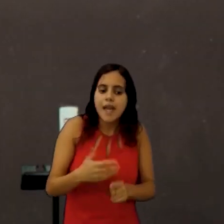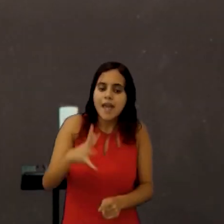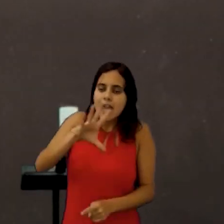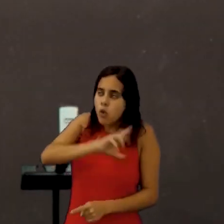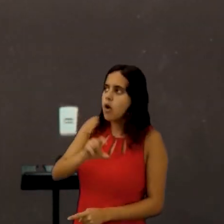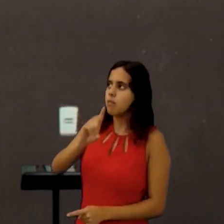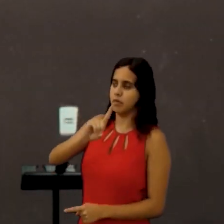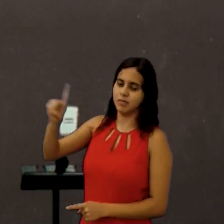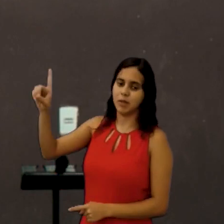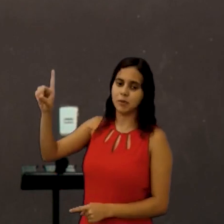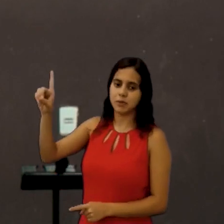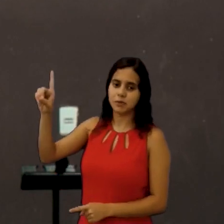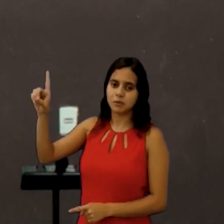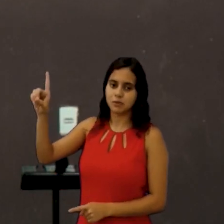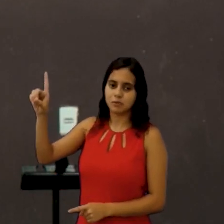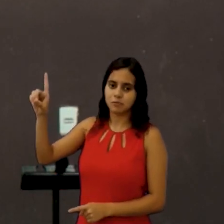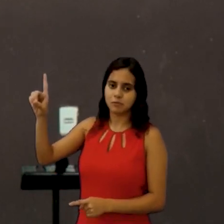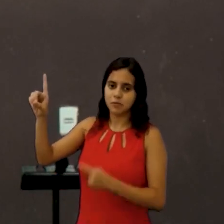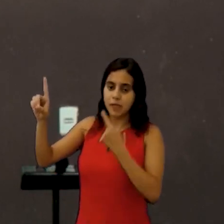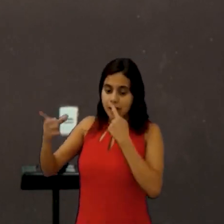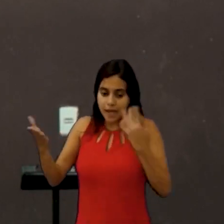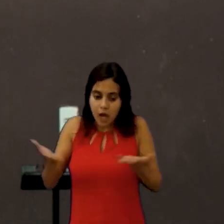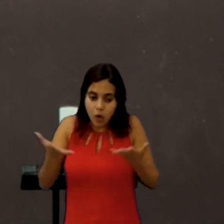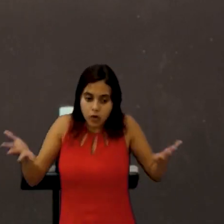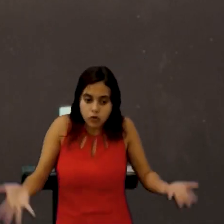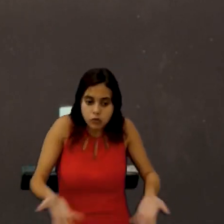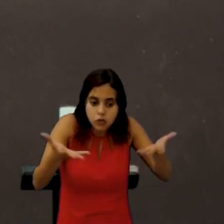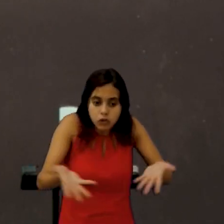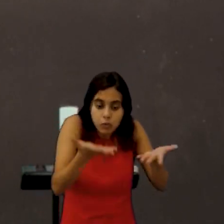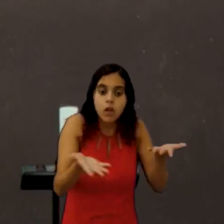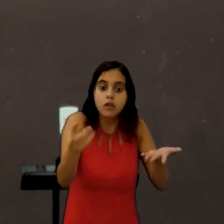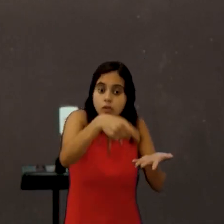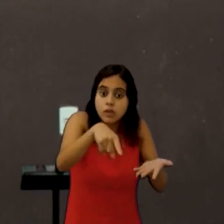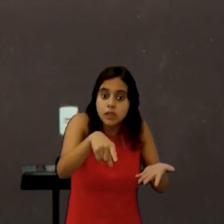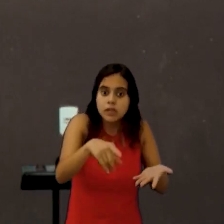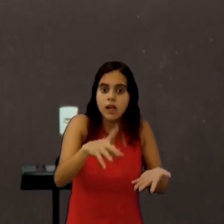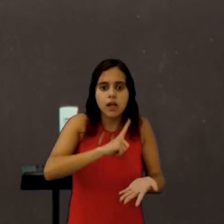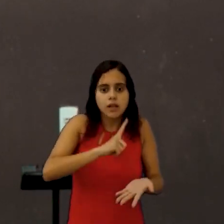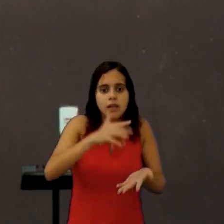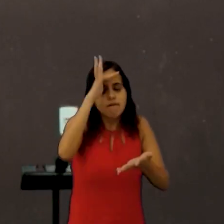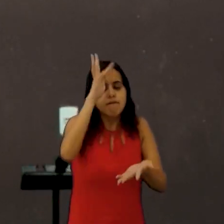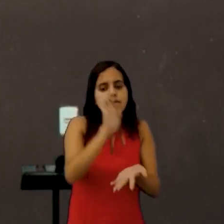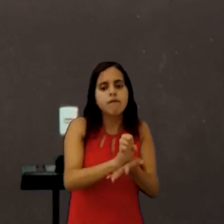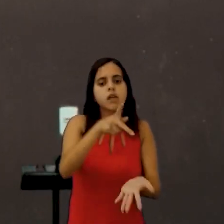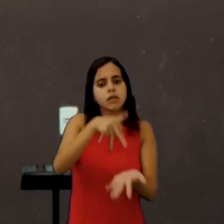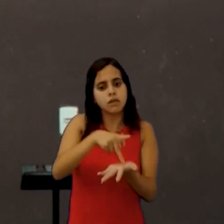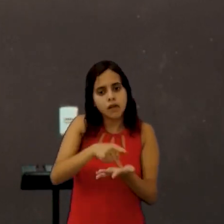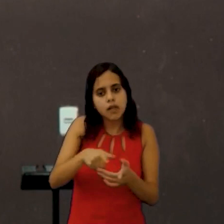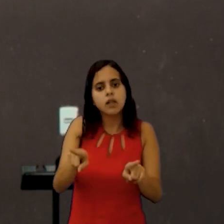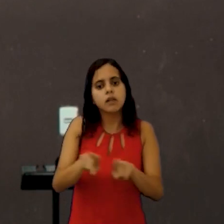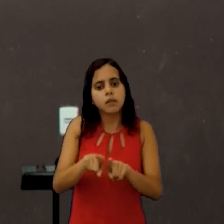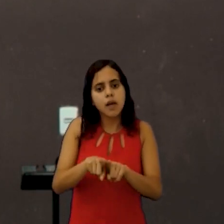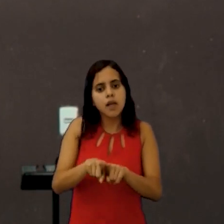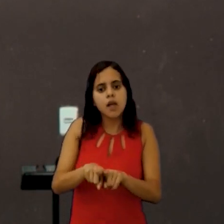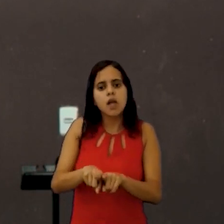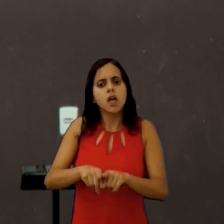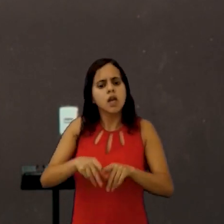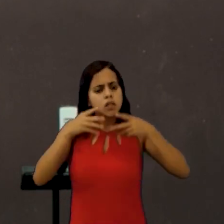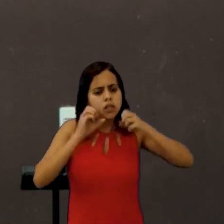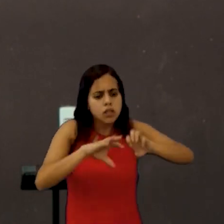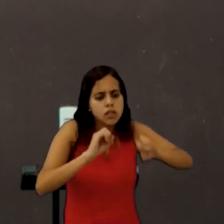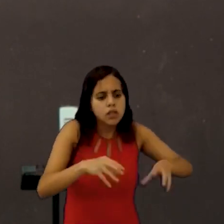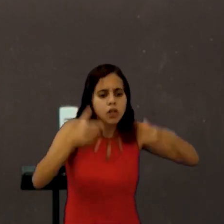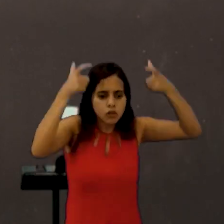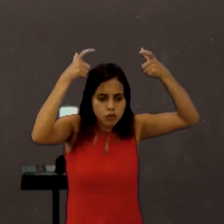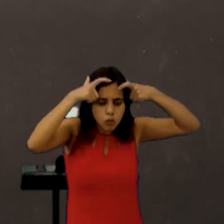Senhor. E eu estou persuadindo vocês a uma fé verdadeira, falando de galardão, falando da grandeza